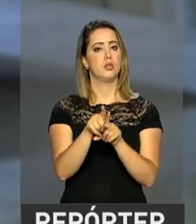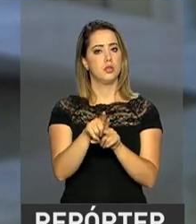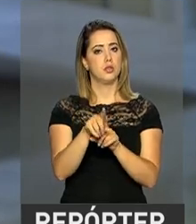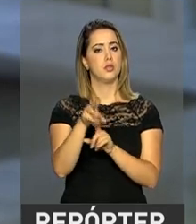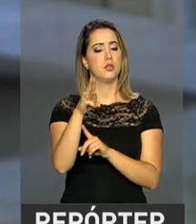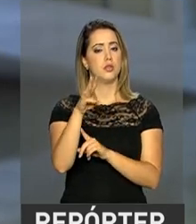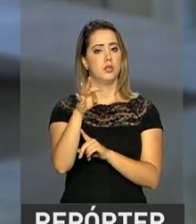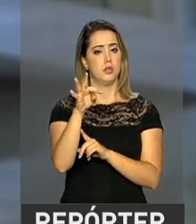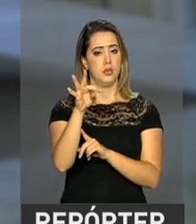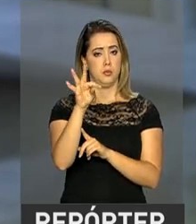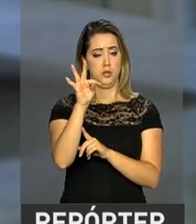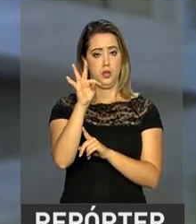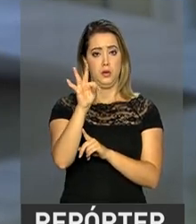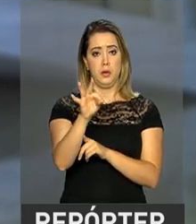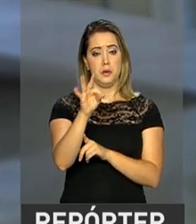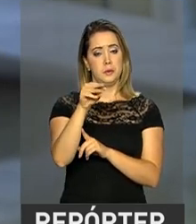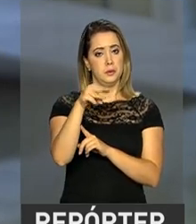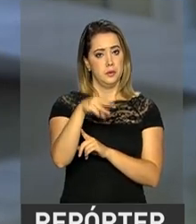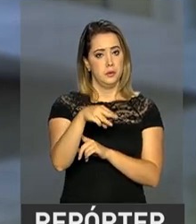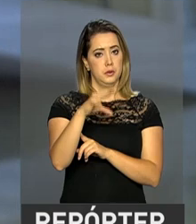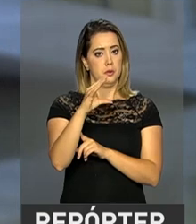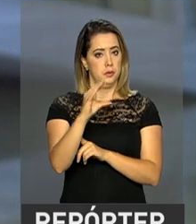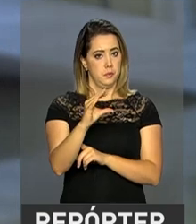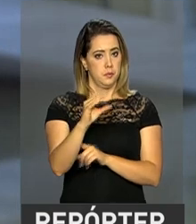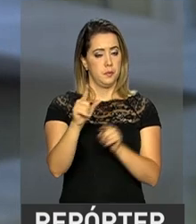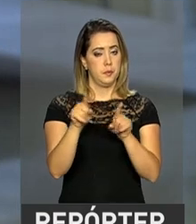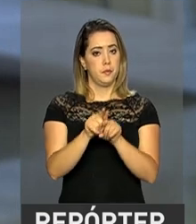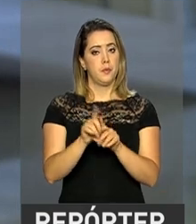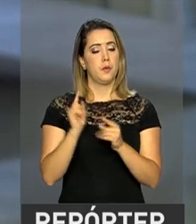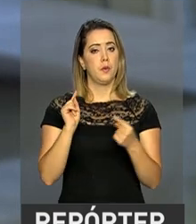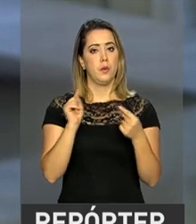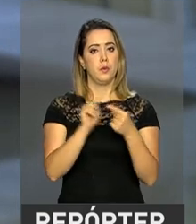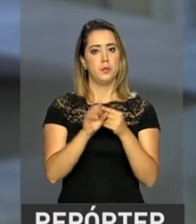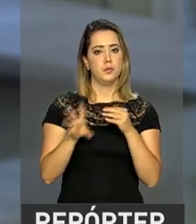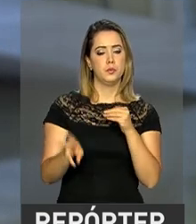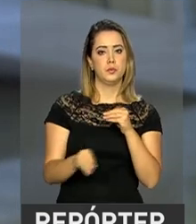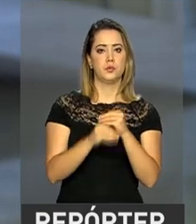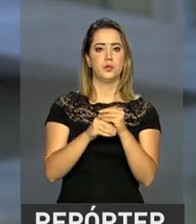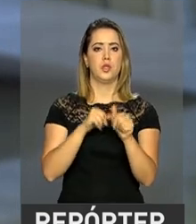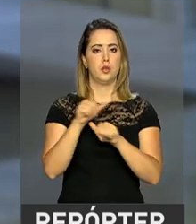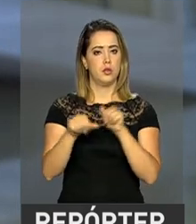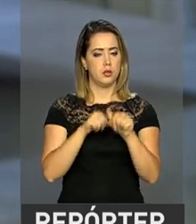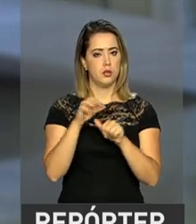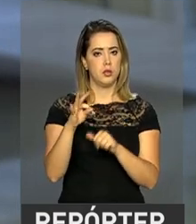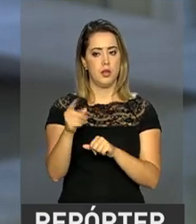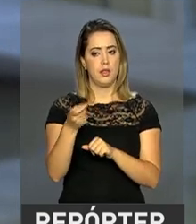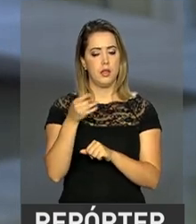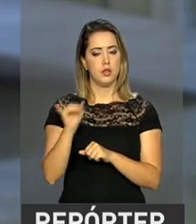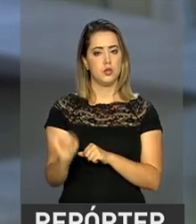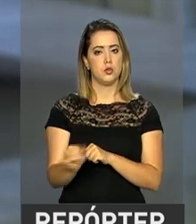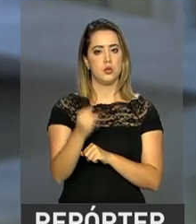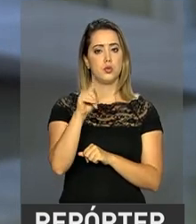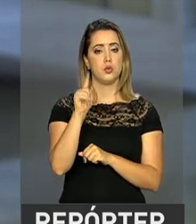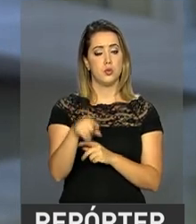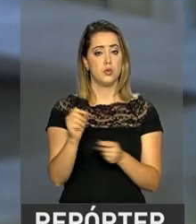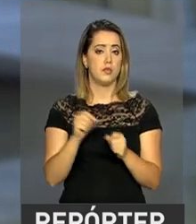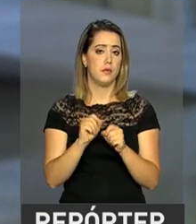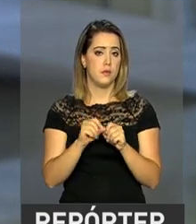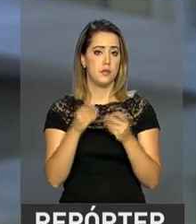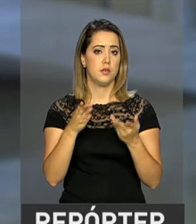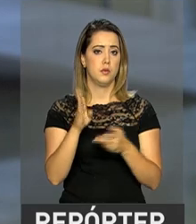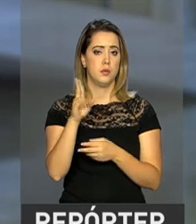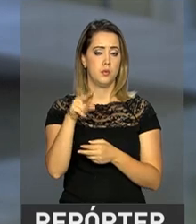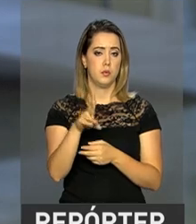Marinha Mercante. De acordo com o governo, o objetivo da substituição da taxa é fazer com que os juros cobrados